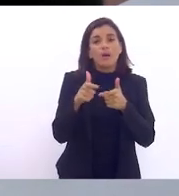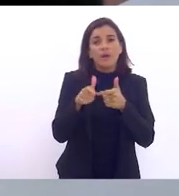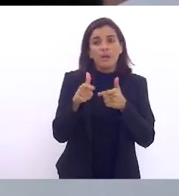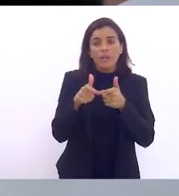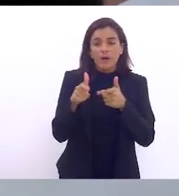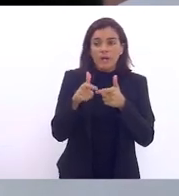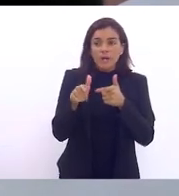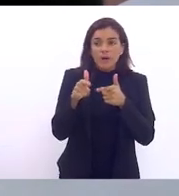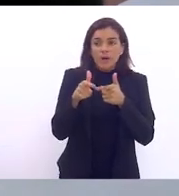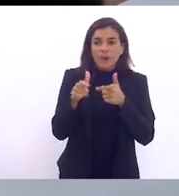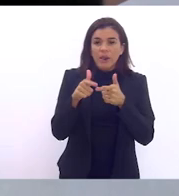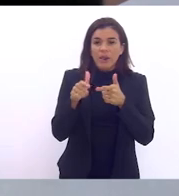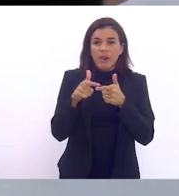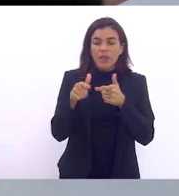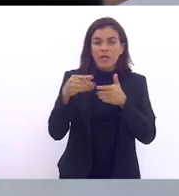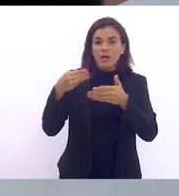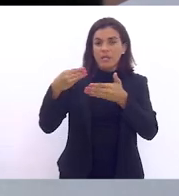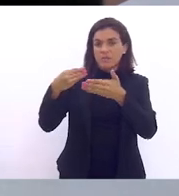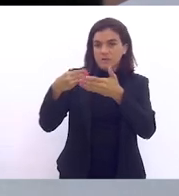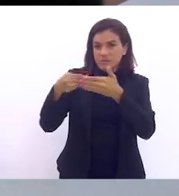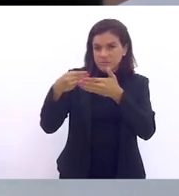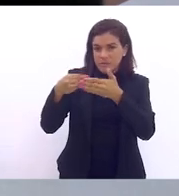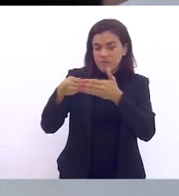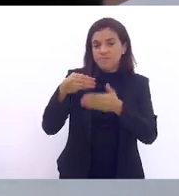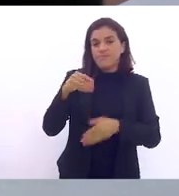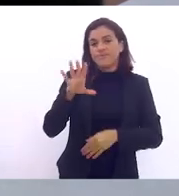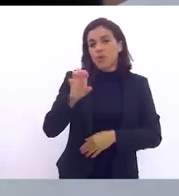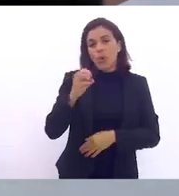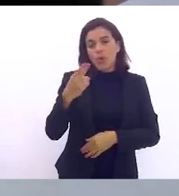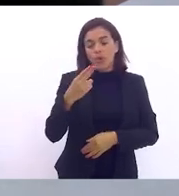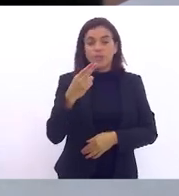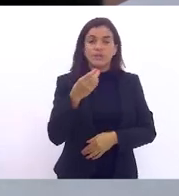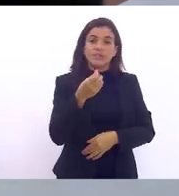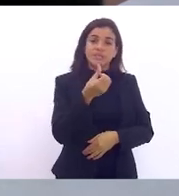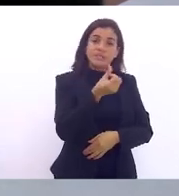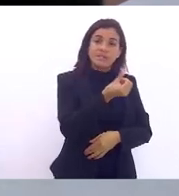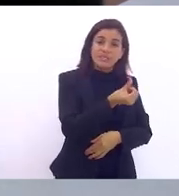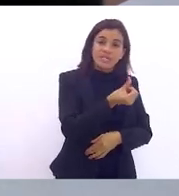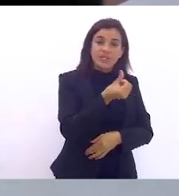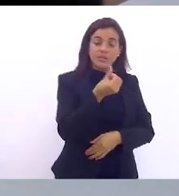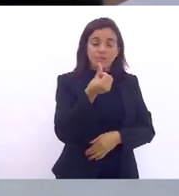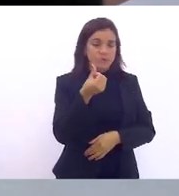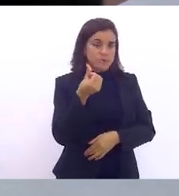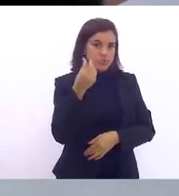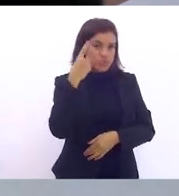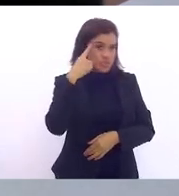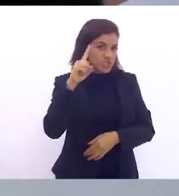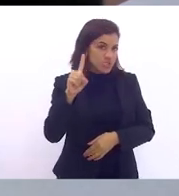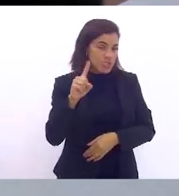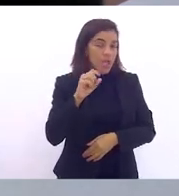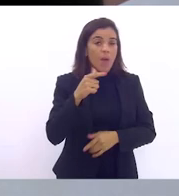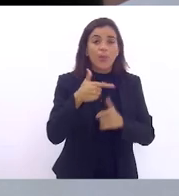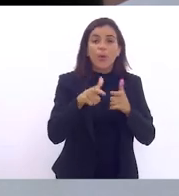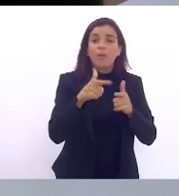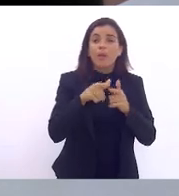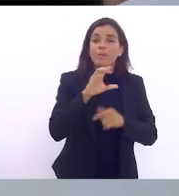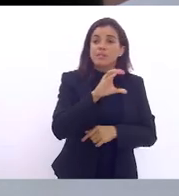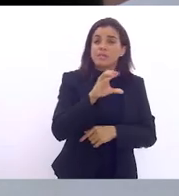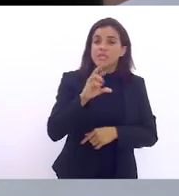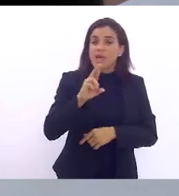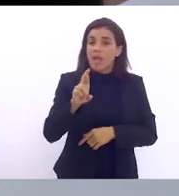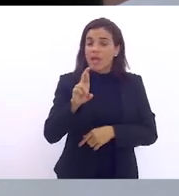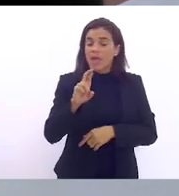de registro Depois de 5 dias depois de seis dias é da tag é do sistema do CCR é do